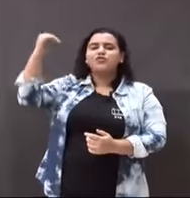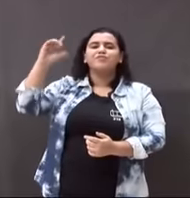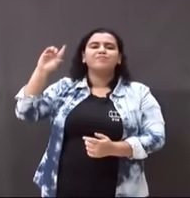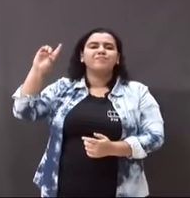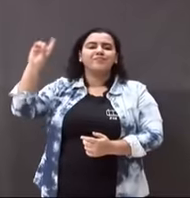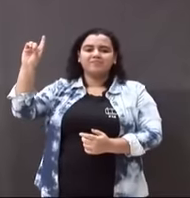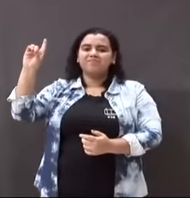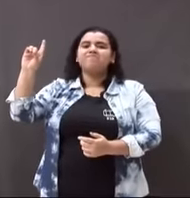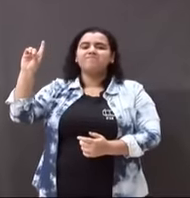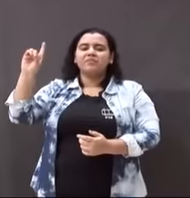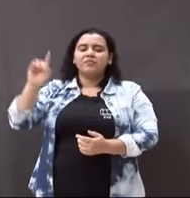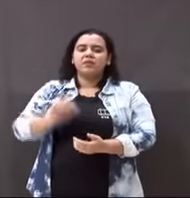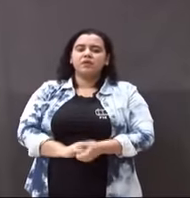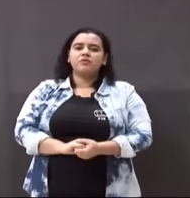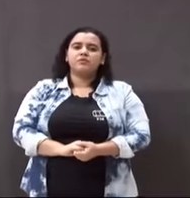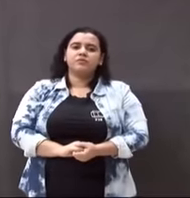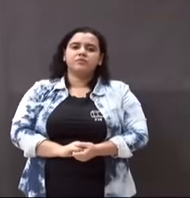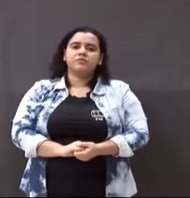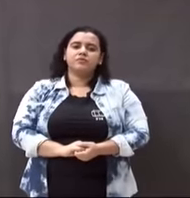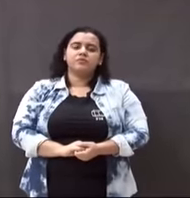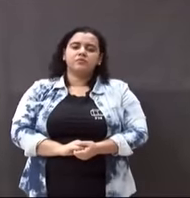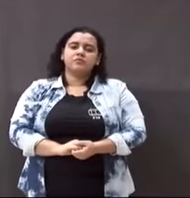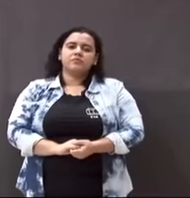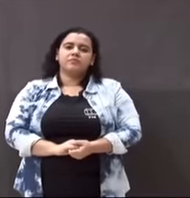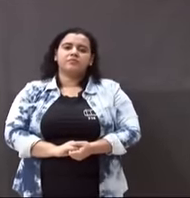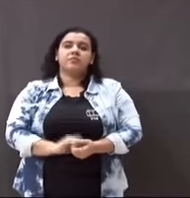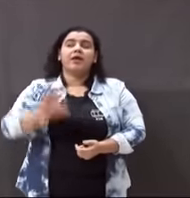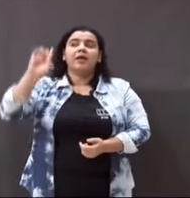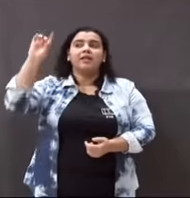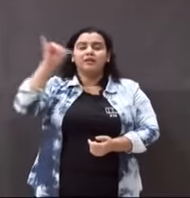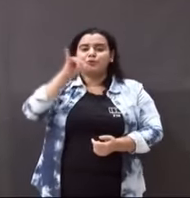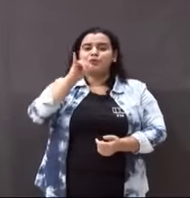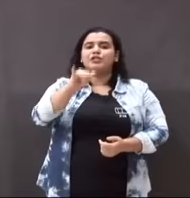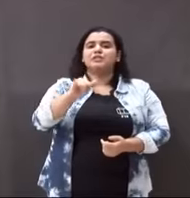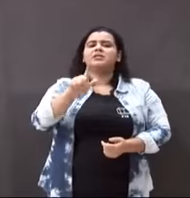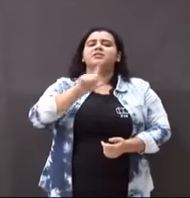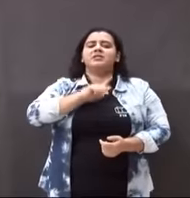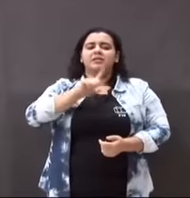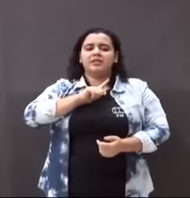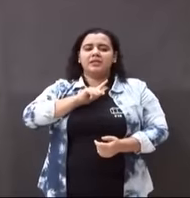Deixa aquele aplauso pronto, que o céu falou para mim que vai vir mais.